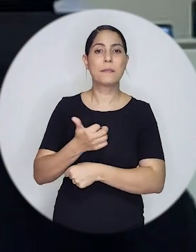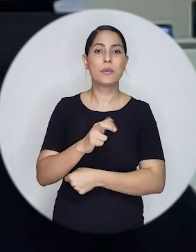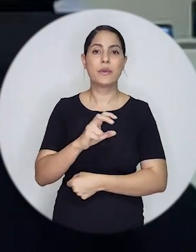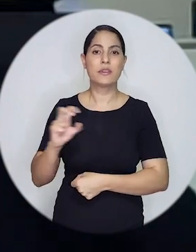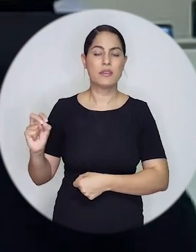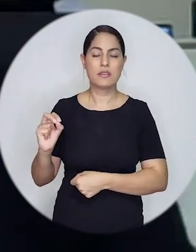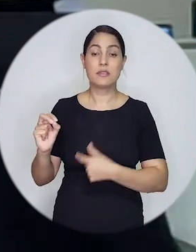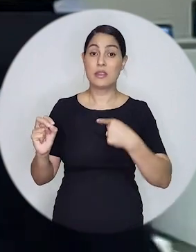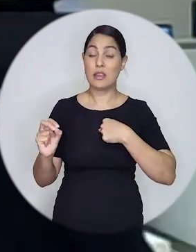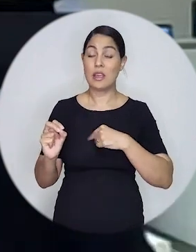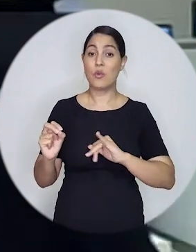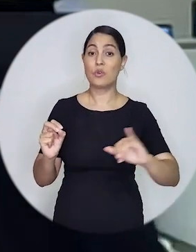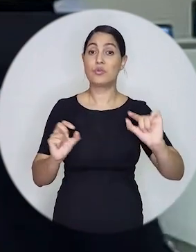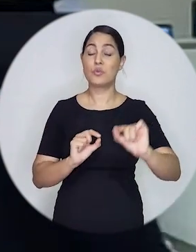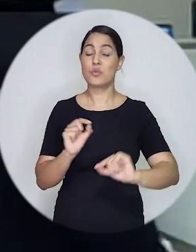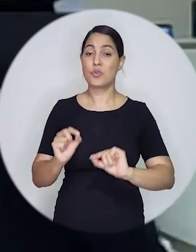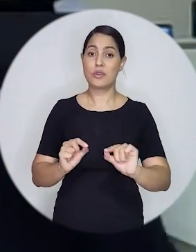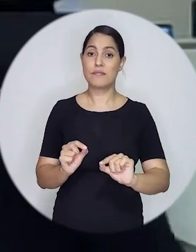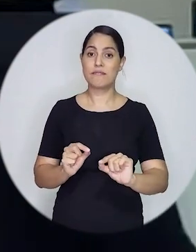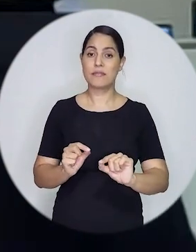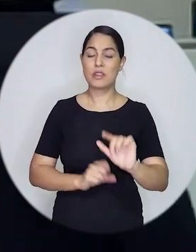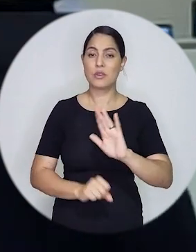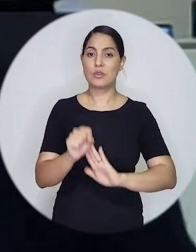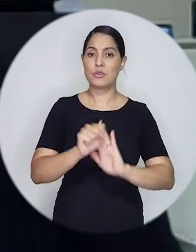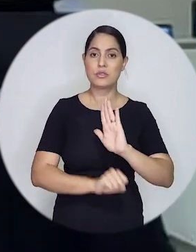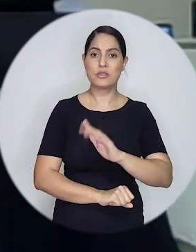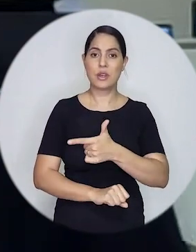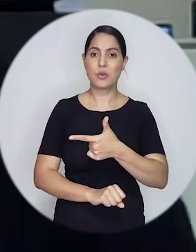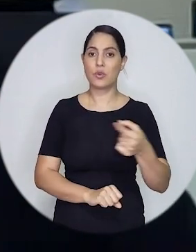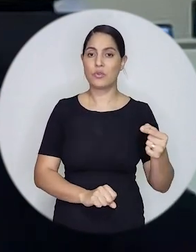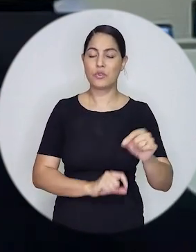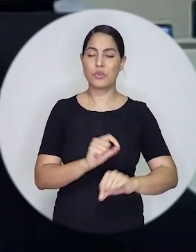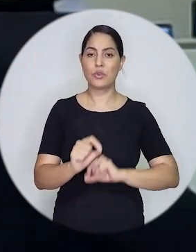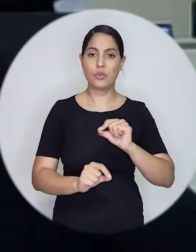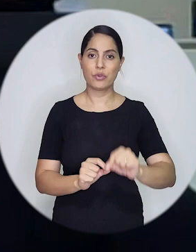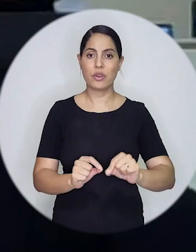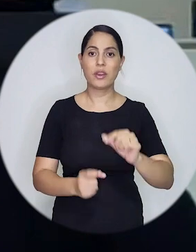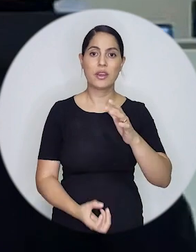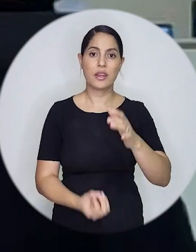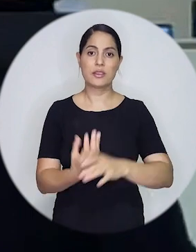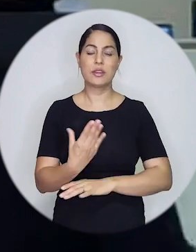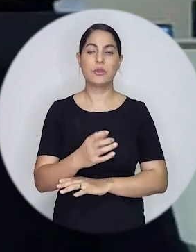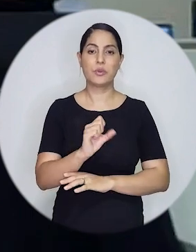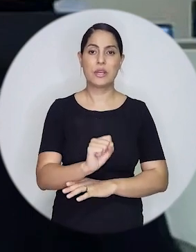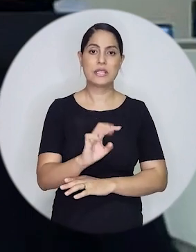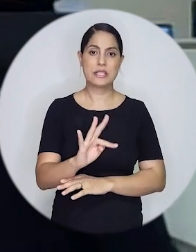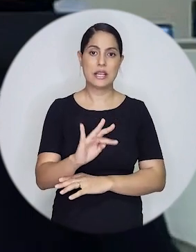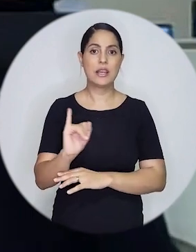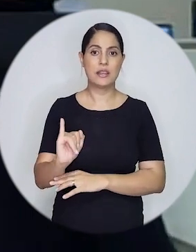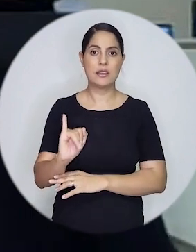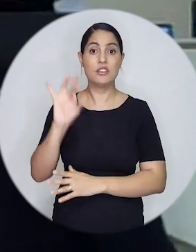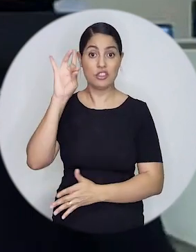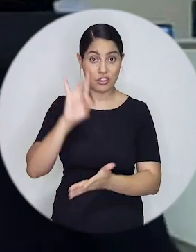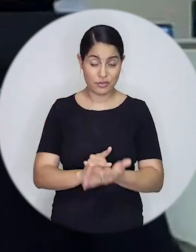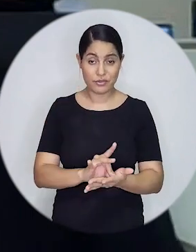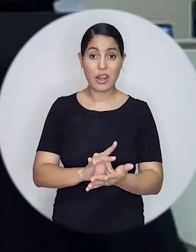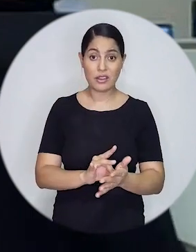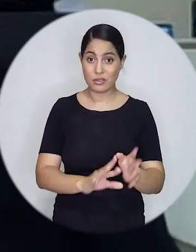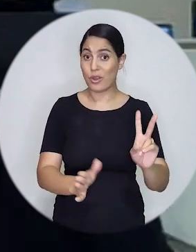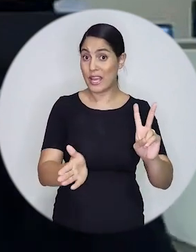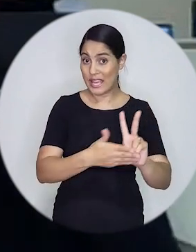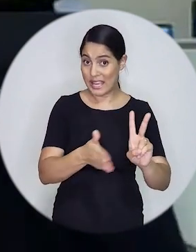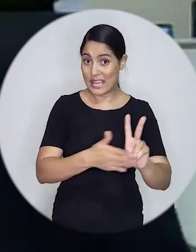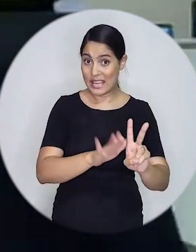de 1500, eu volto do início do século XX com a criação do SPI, que é o Serviço de Proteção ao Índio, e aí é